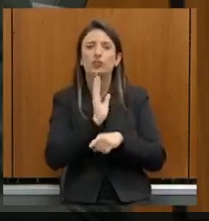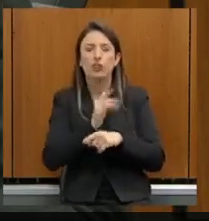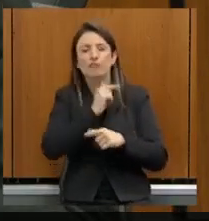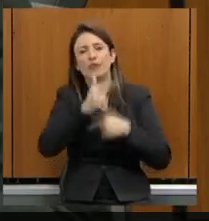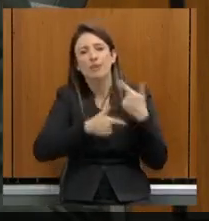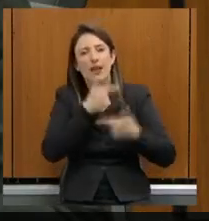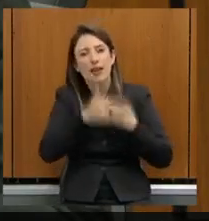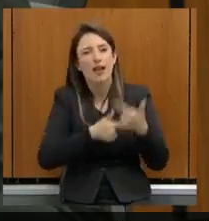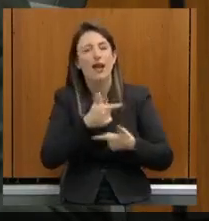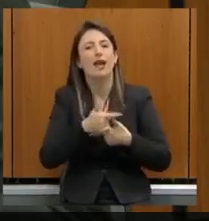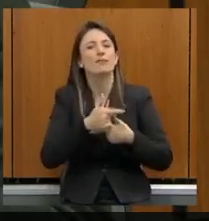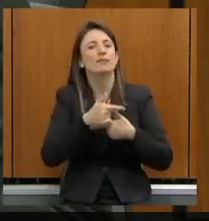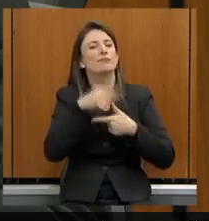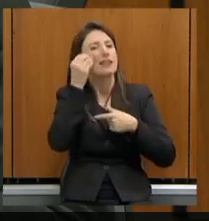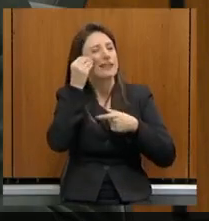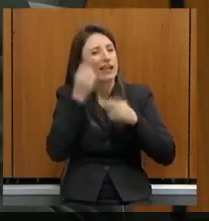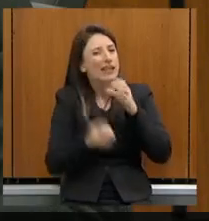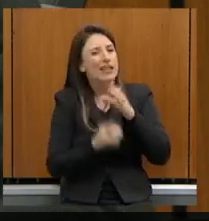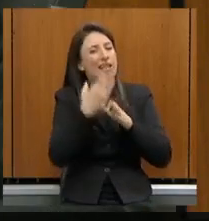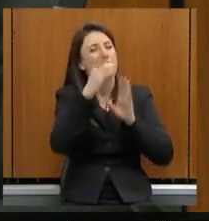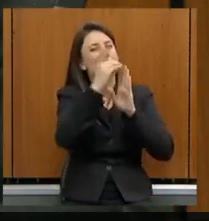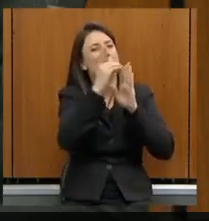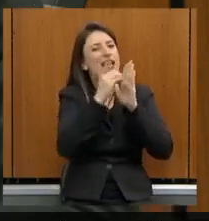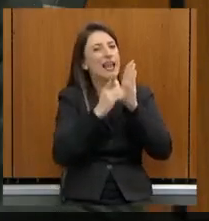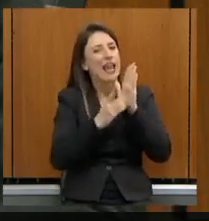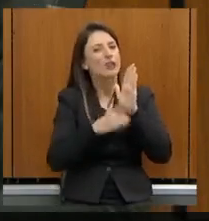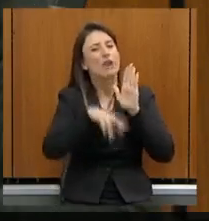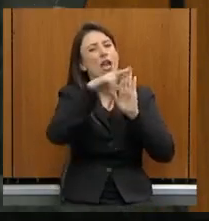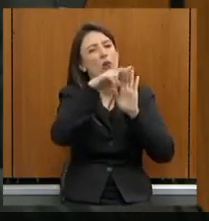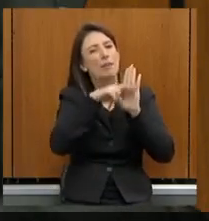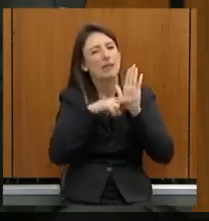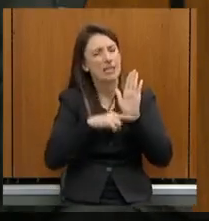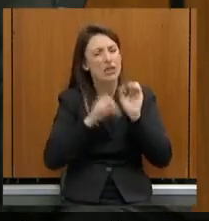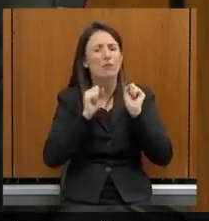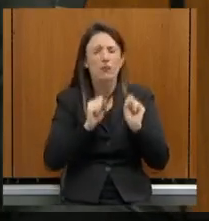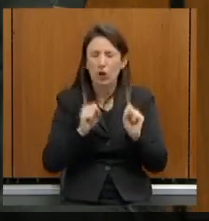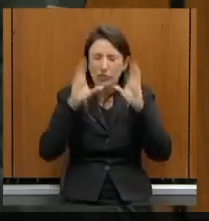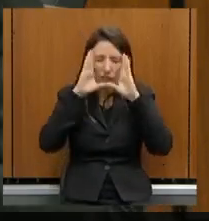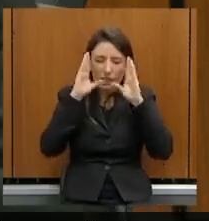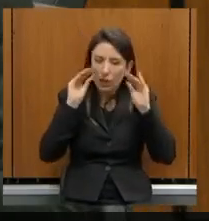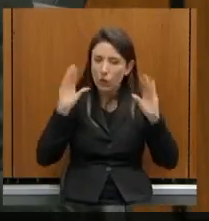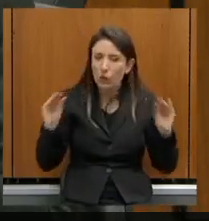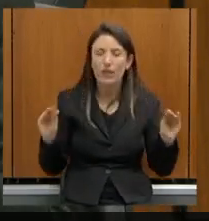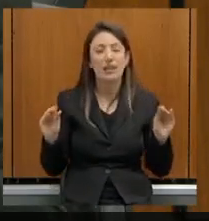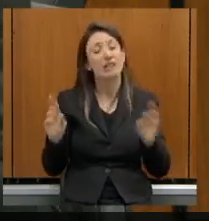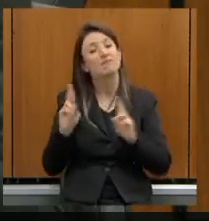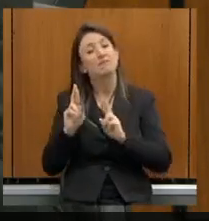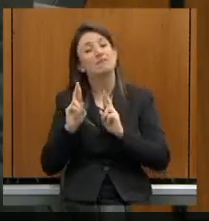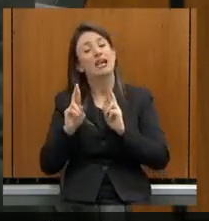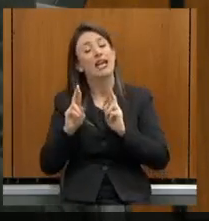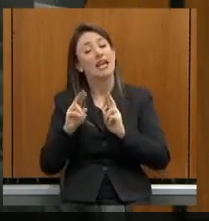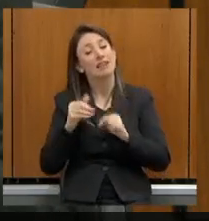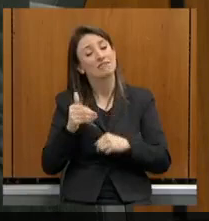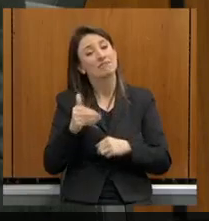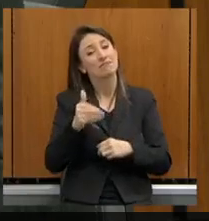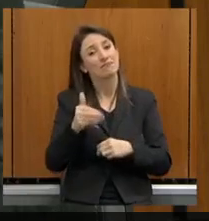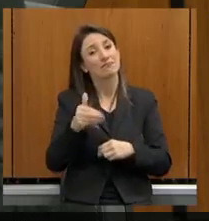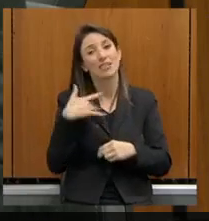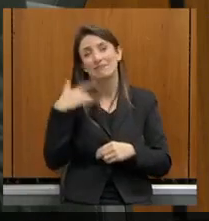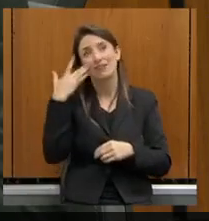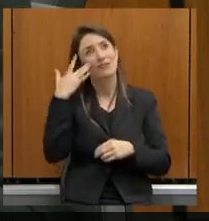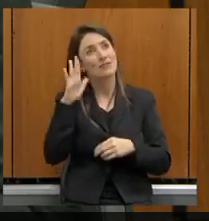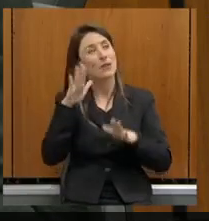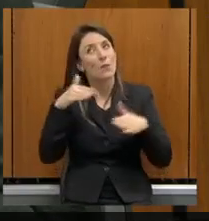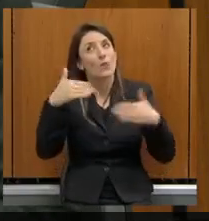construção do decreto de regulamentação a senhora pode ficar tranquila espero que a gente tenha proximamente eu não sei